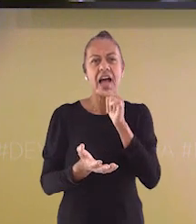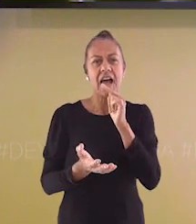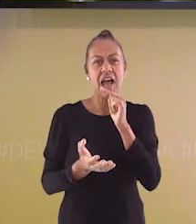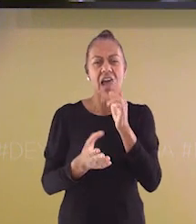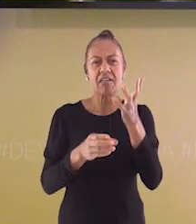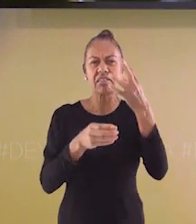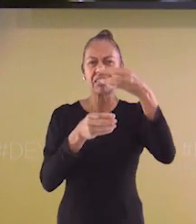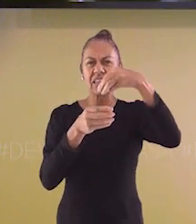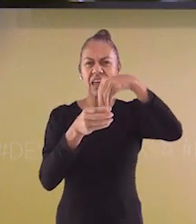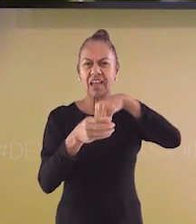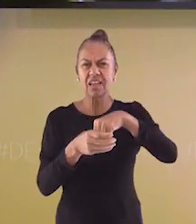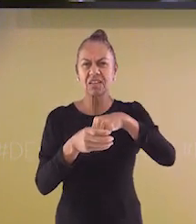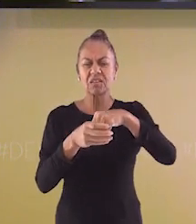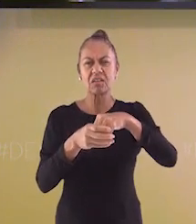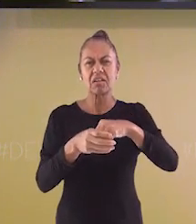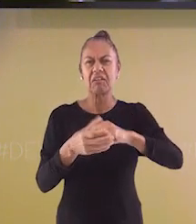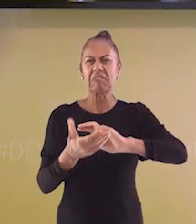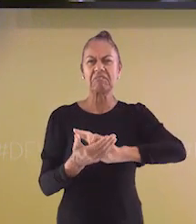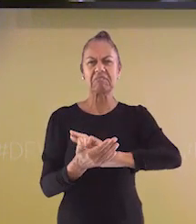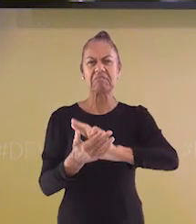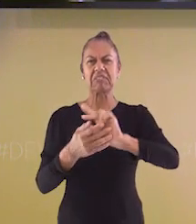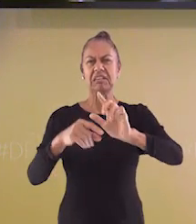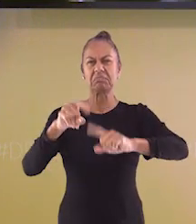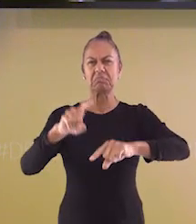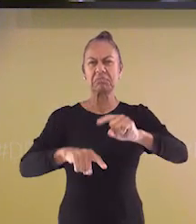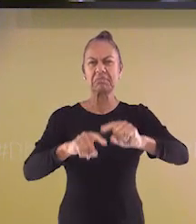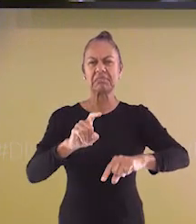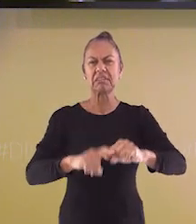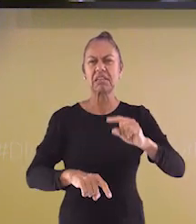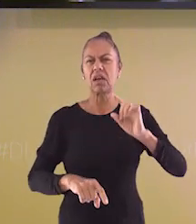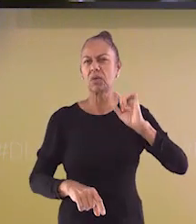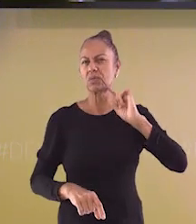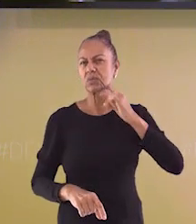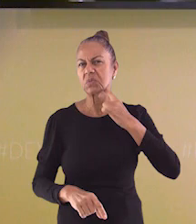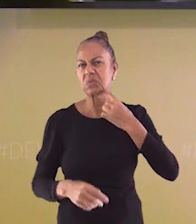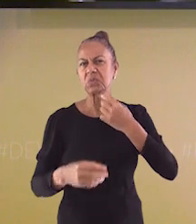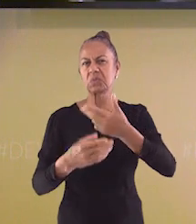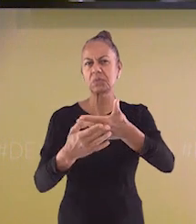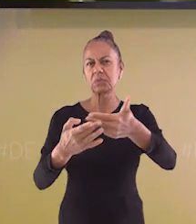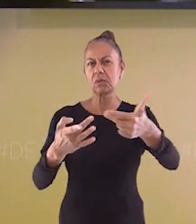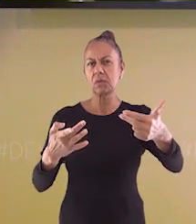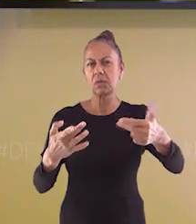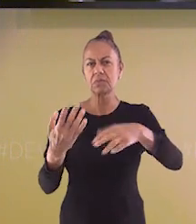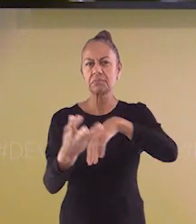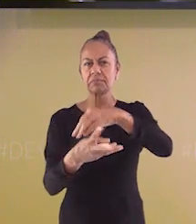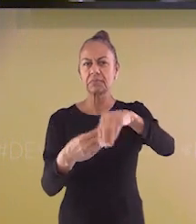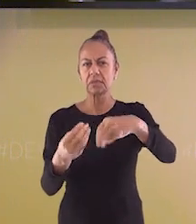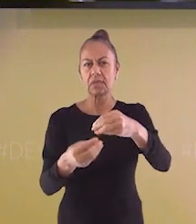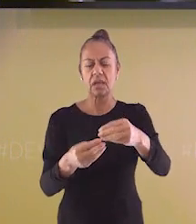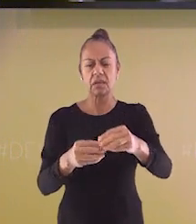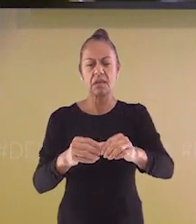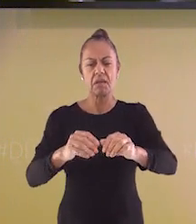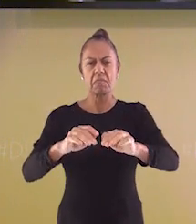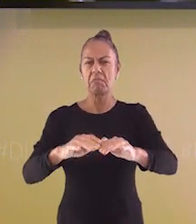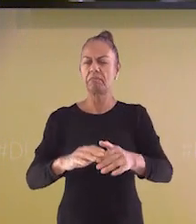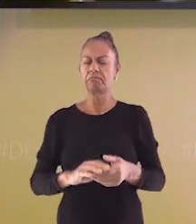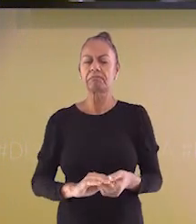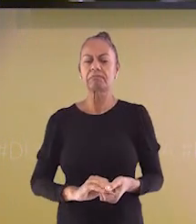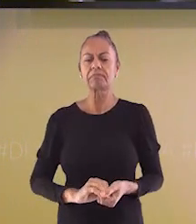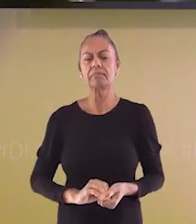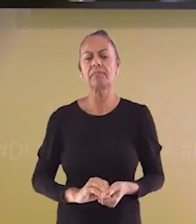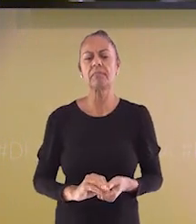muitos nutrientes, né, aquela água. Pô, isso não deveria ser uma coisa boa? Uma água nutritiva, os peixes vão se alimentar e tudo